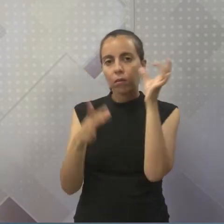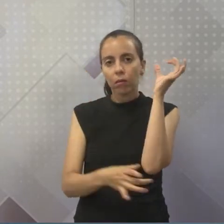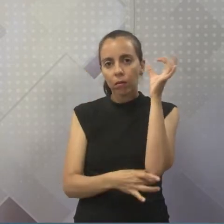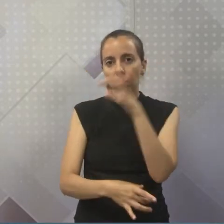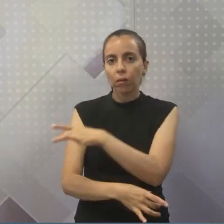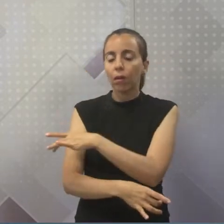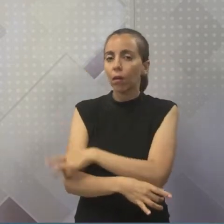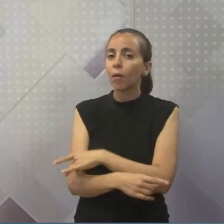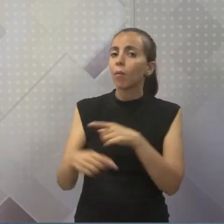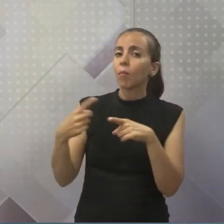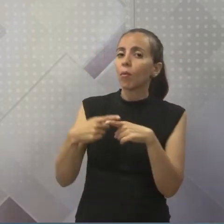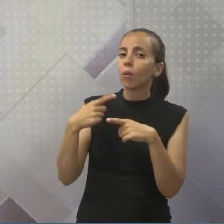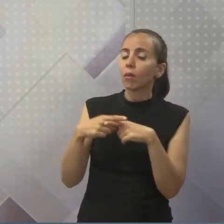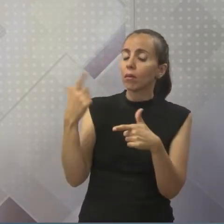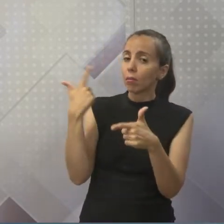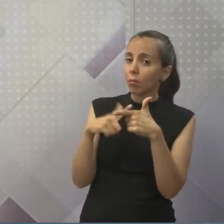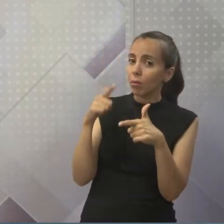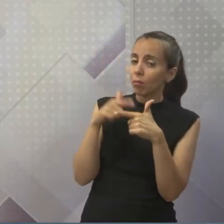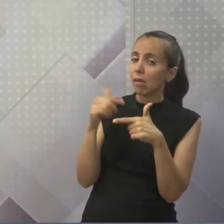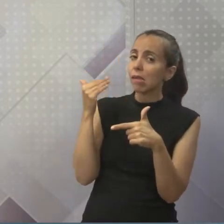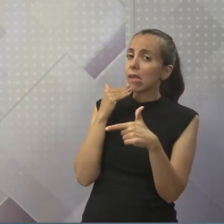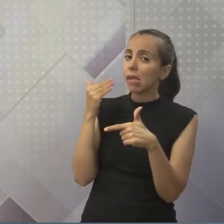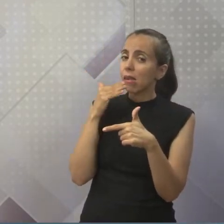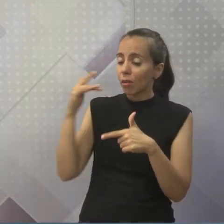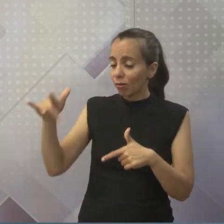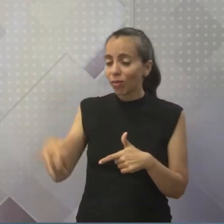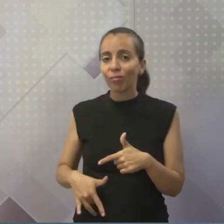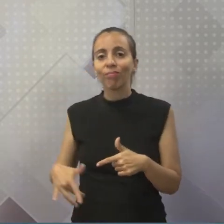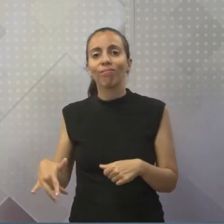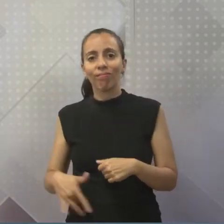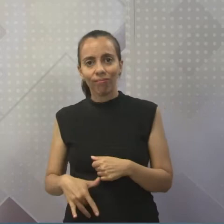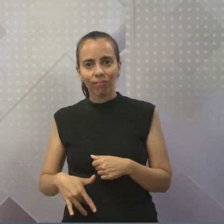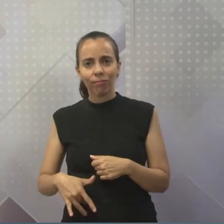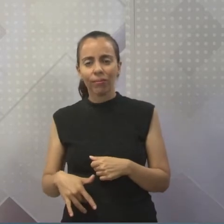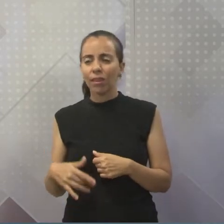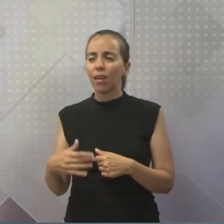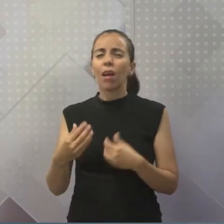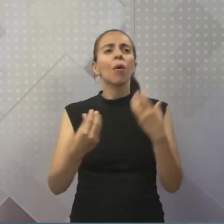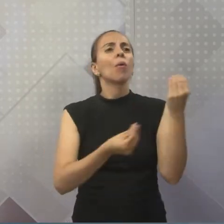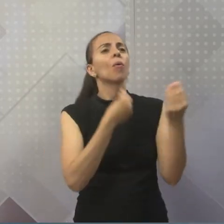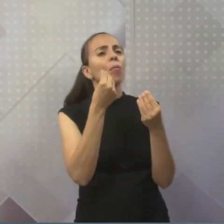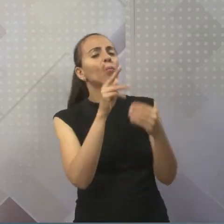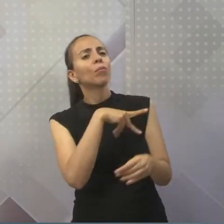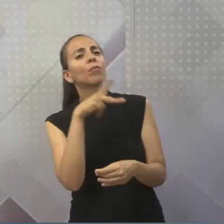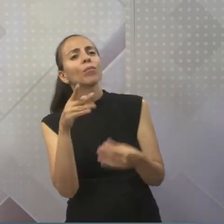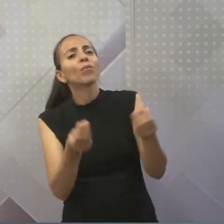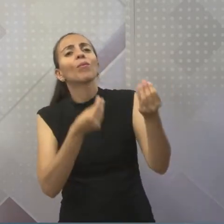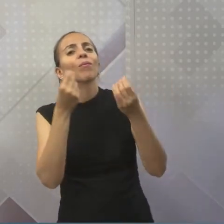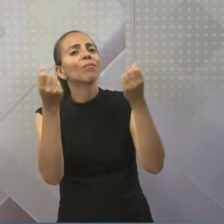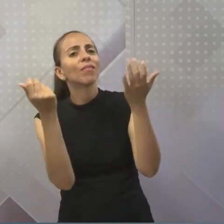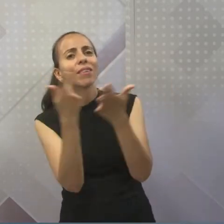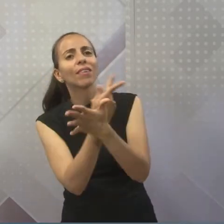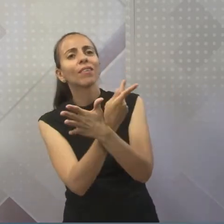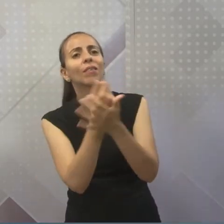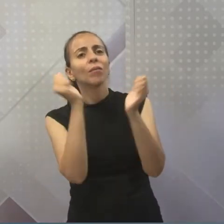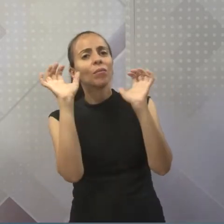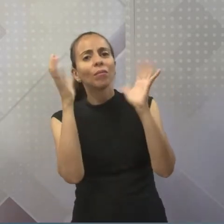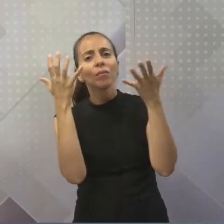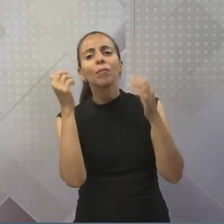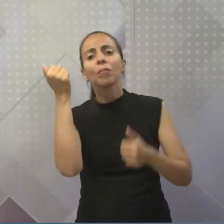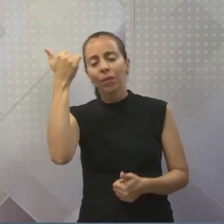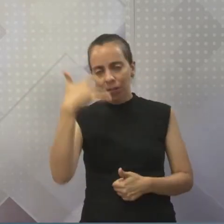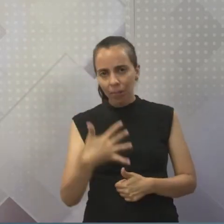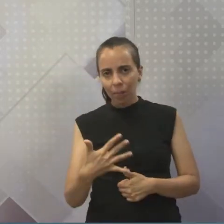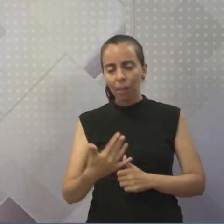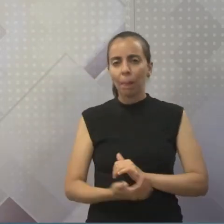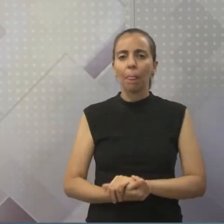mau funcionamento do fígado. Mas como assim, professor Ângelo? Explique melhor. Eu vou explicar. Repara só,